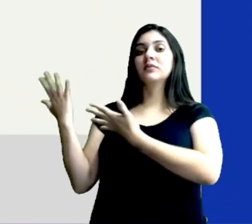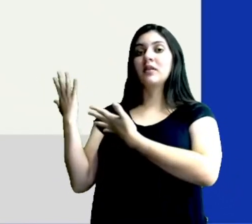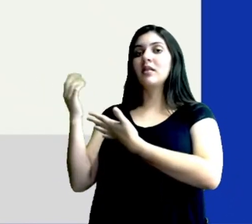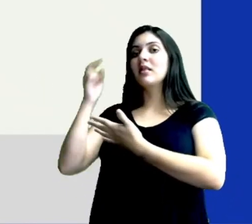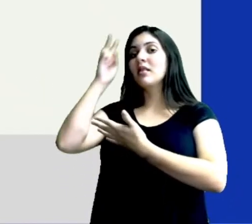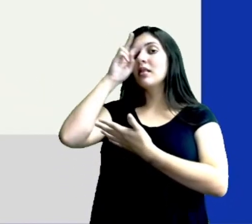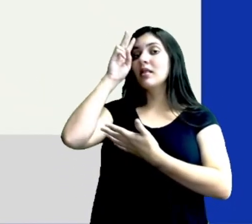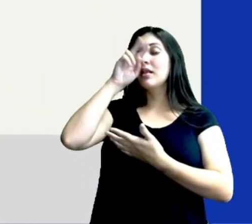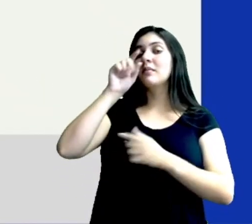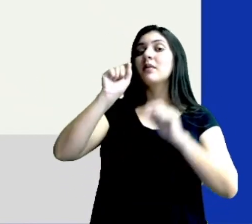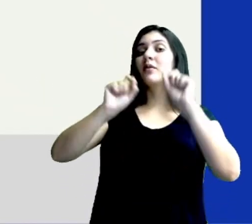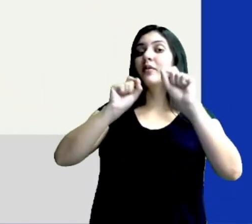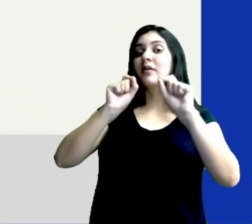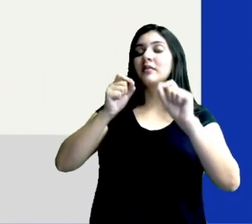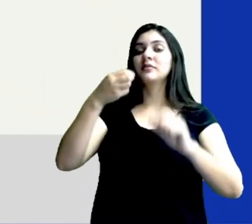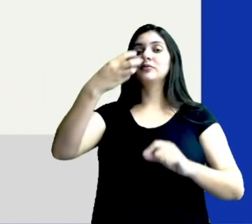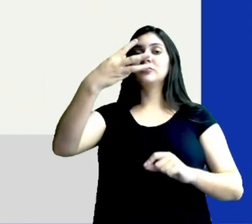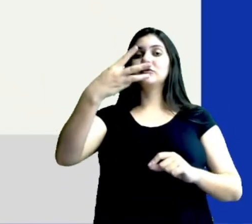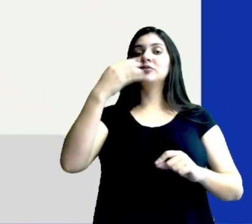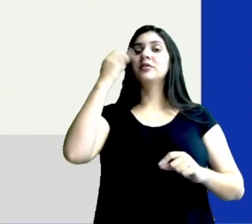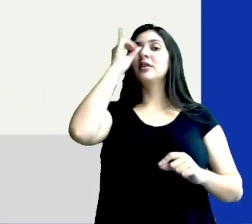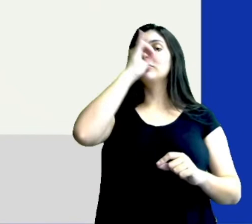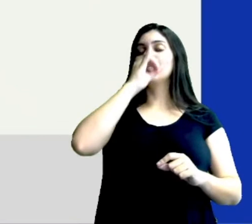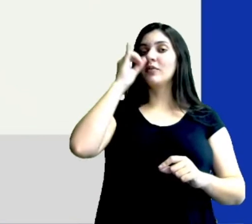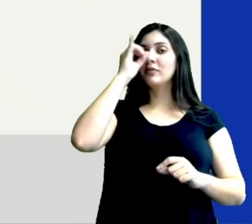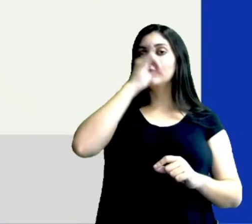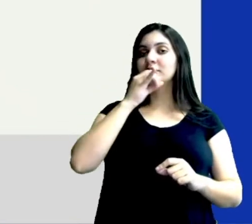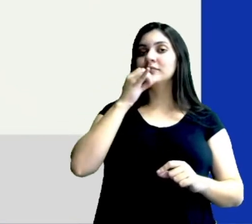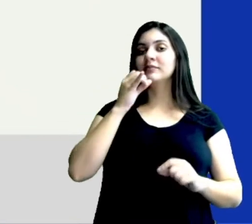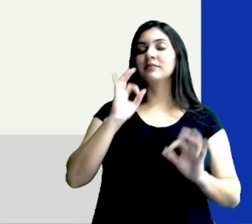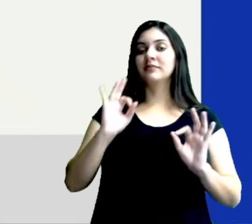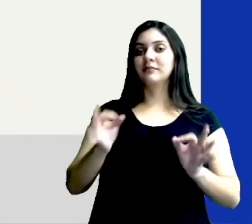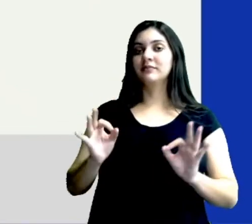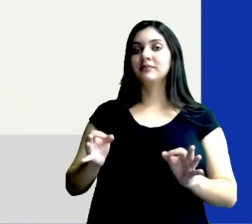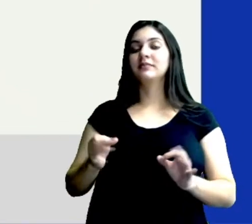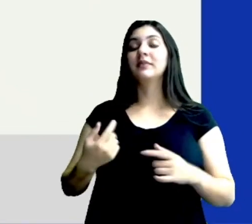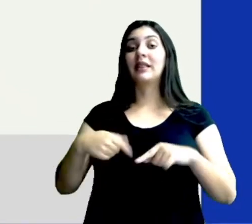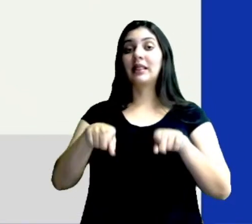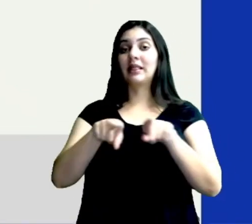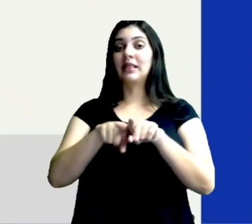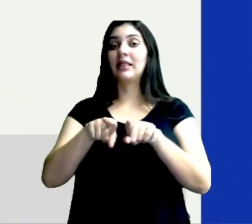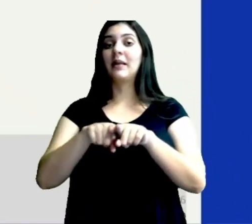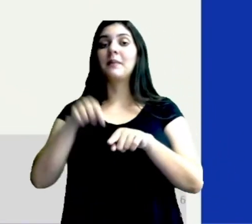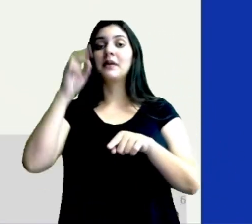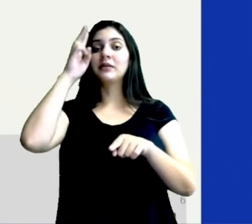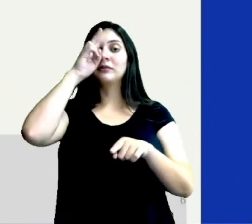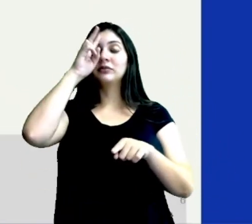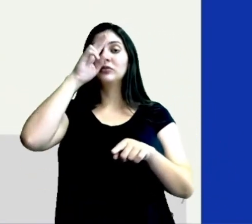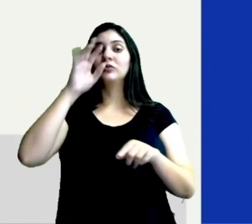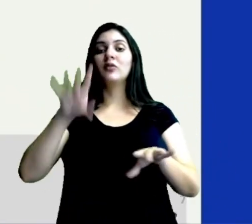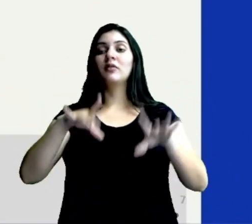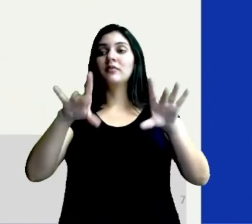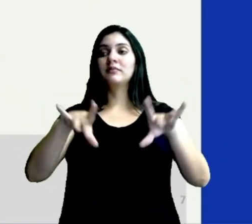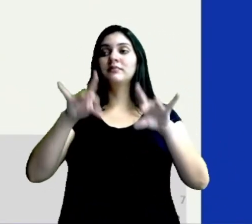3 porquinhos, professor, né? Vem logo na sua cabeça, os 3 porquinhos, que também é um conto de fada.